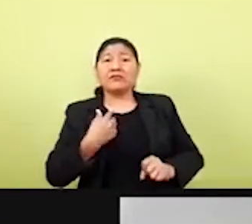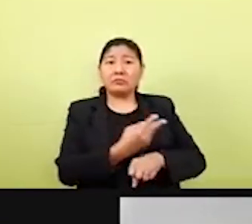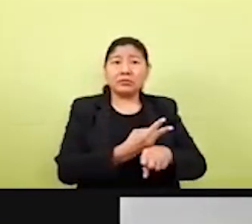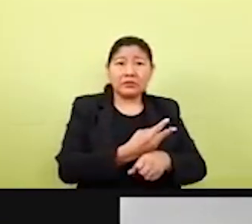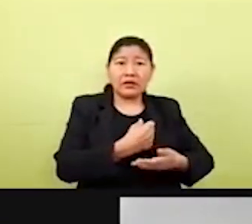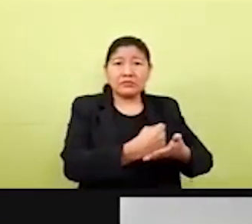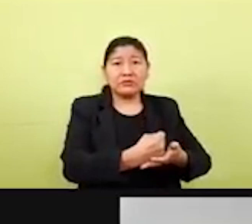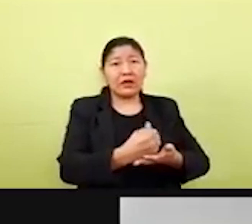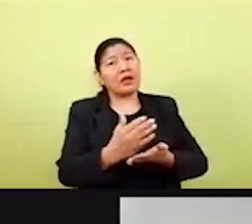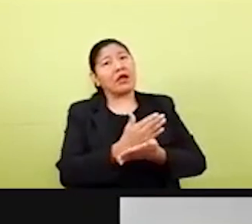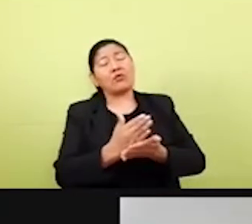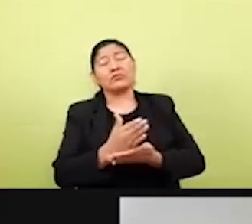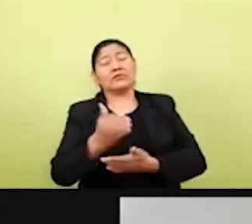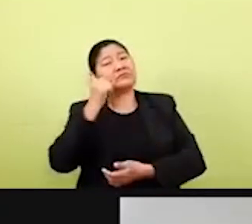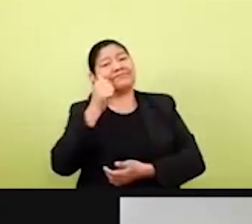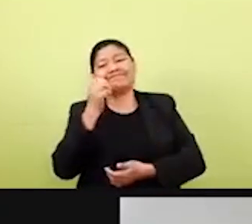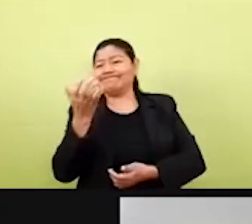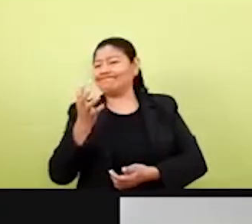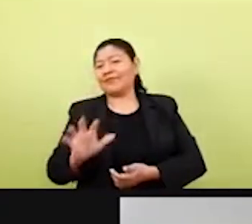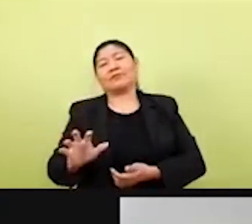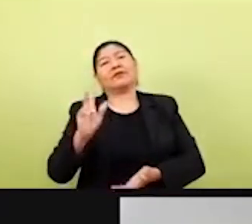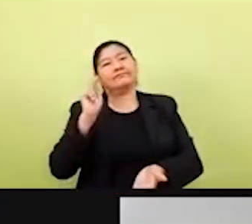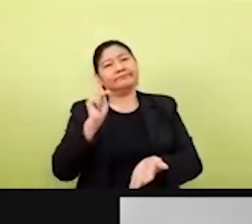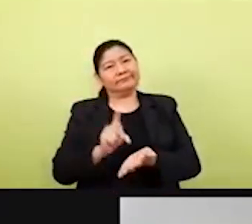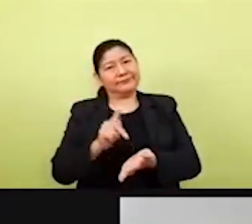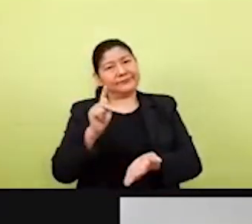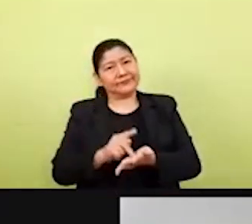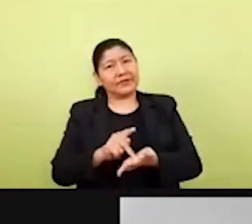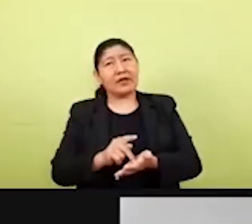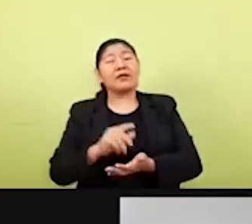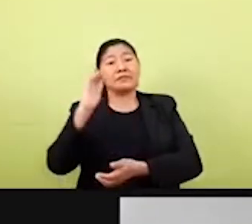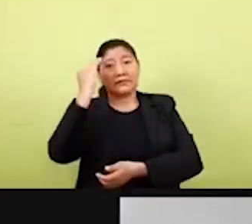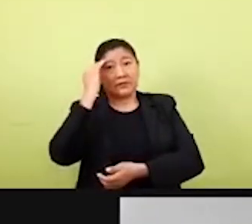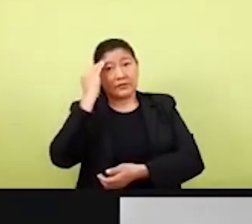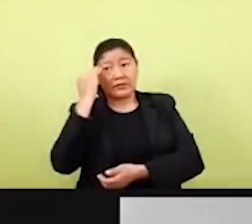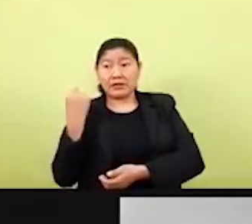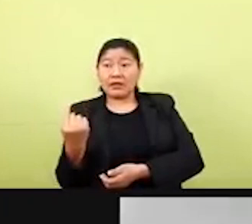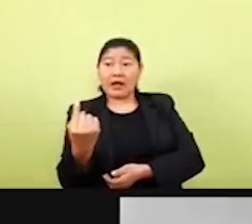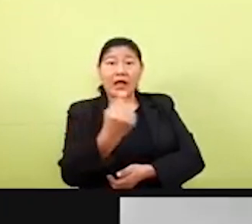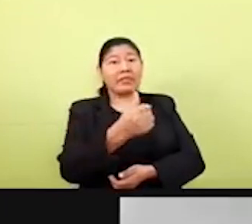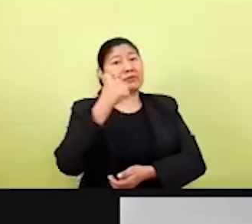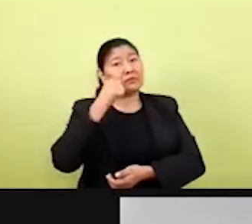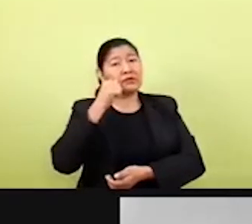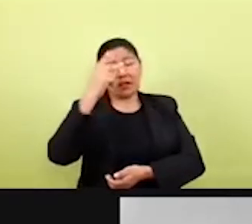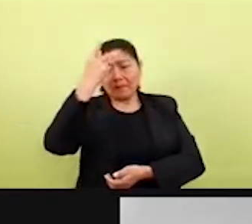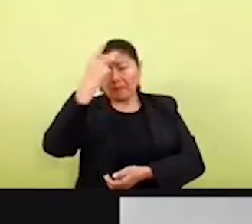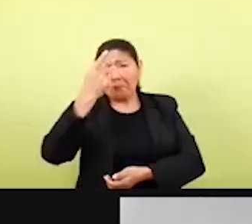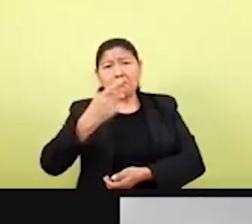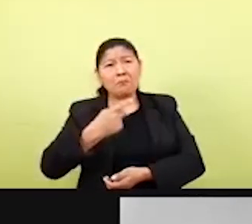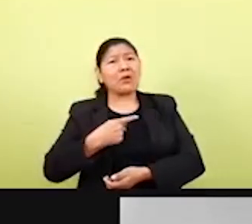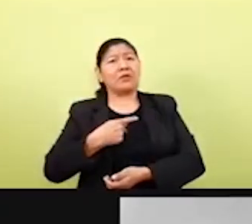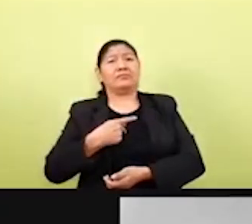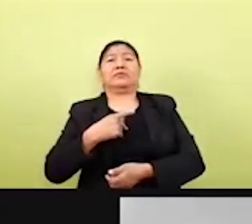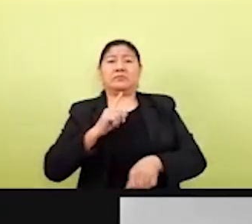mas não sou eu, é ela, né? Então, compreender que cada pessoa tem também o seu tempo, tem também o seu